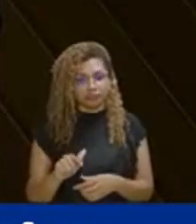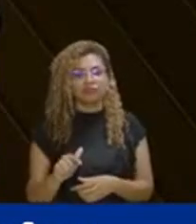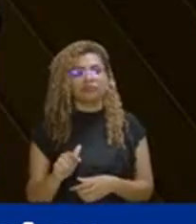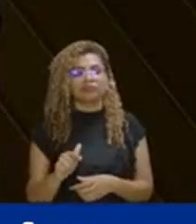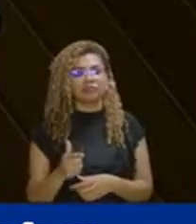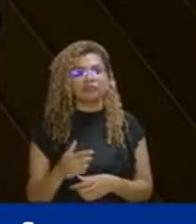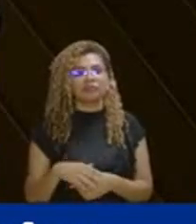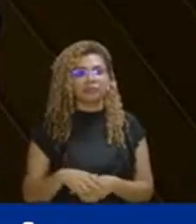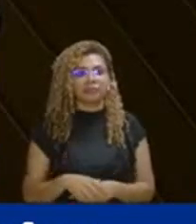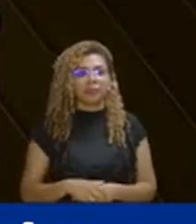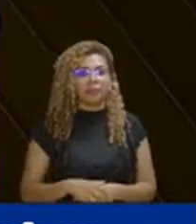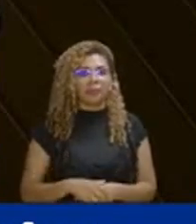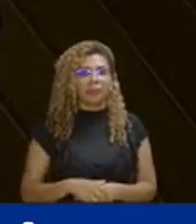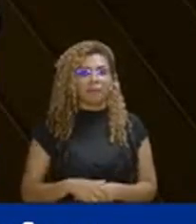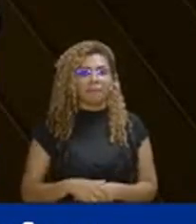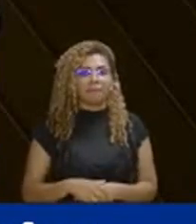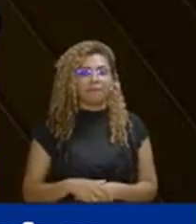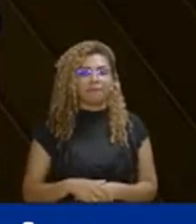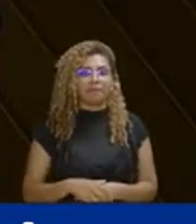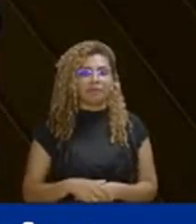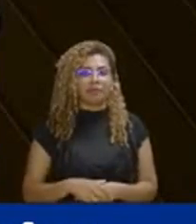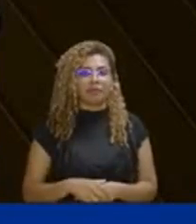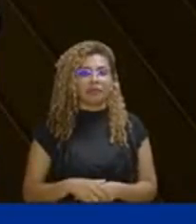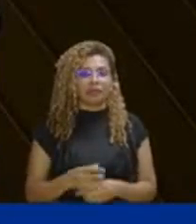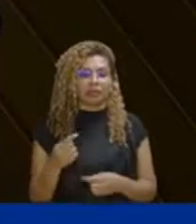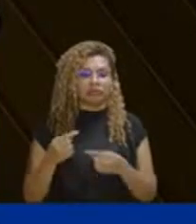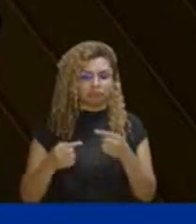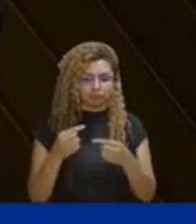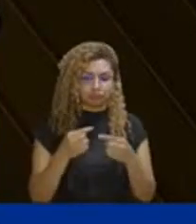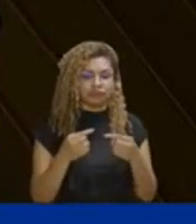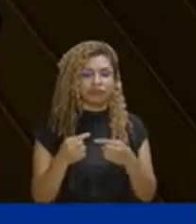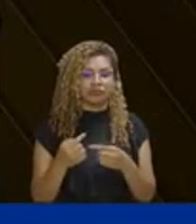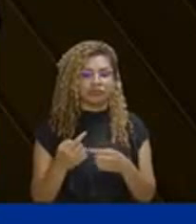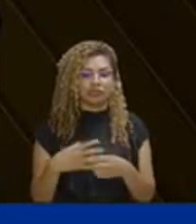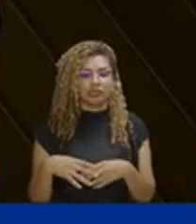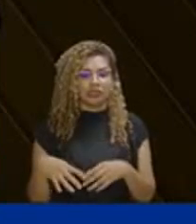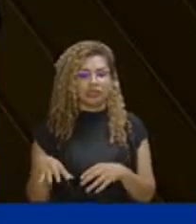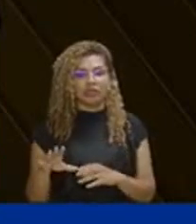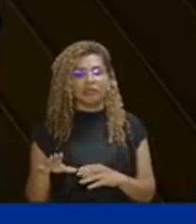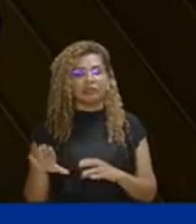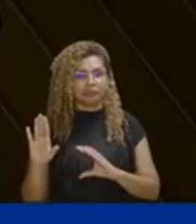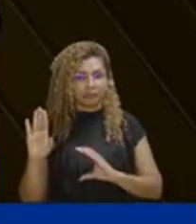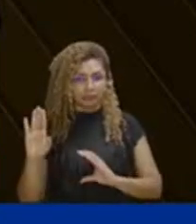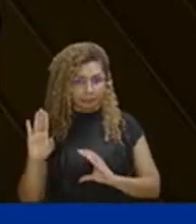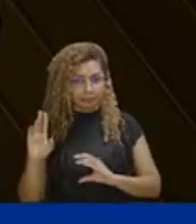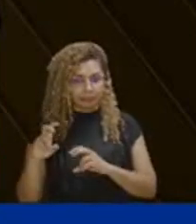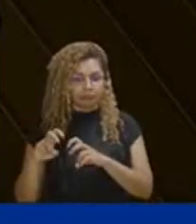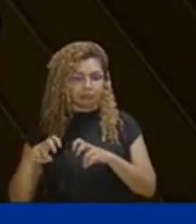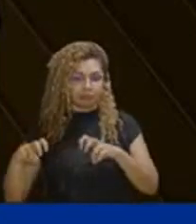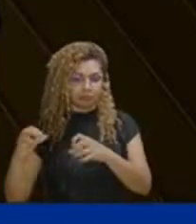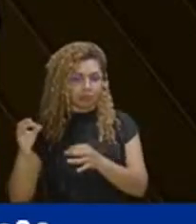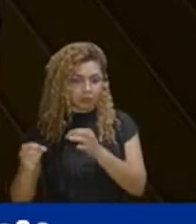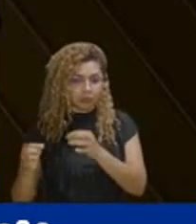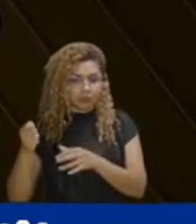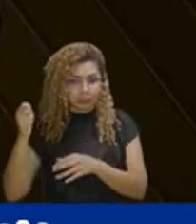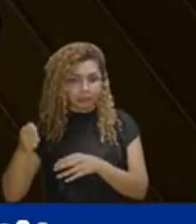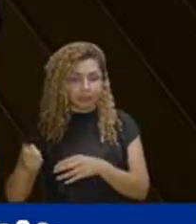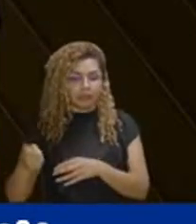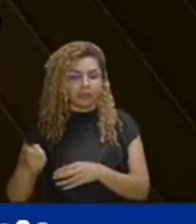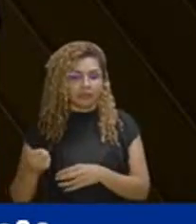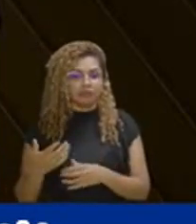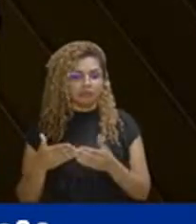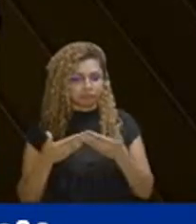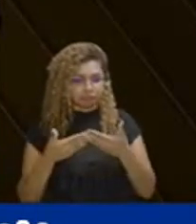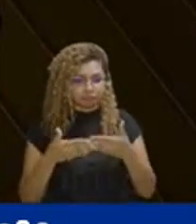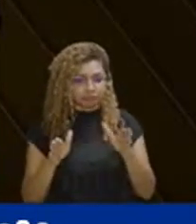declaração da parte. Naquela oportunidade, o magistrado, em suma, asseverou que a fase instrutória somente será